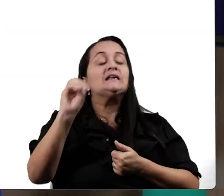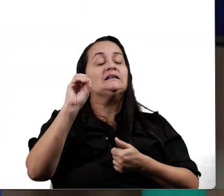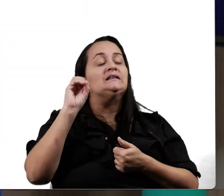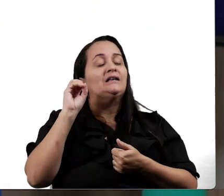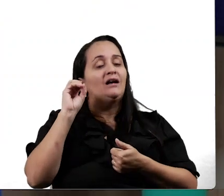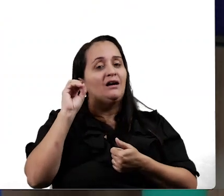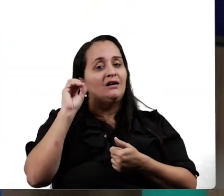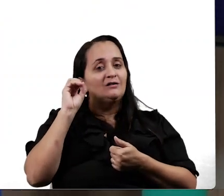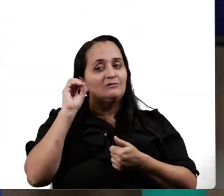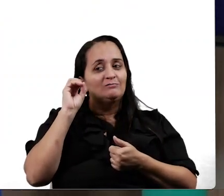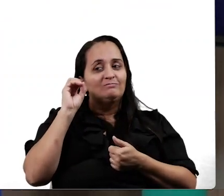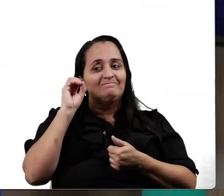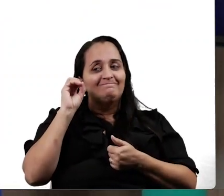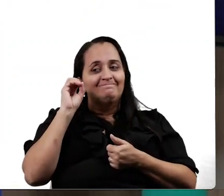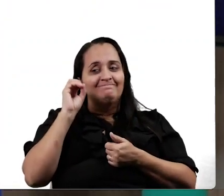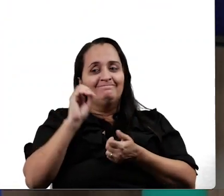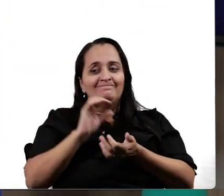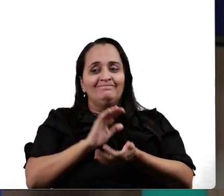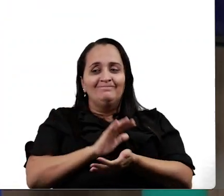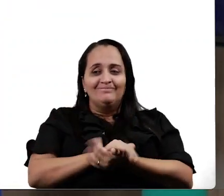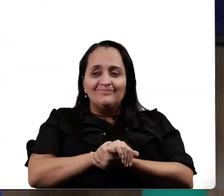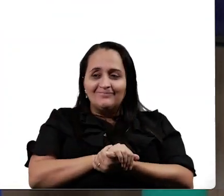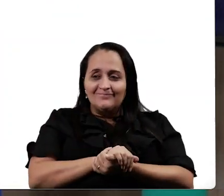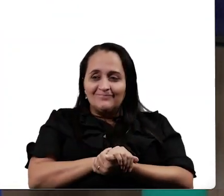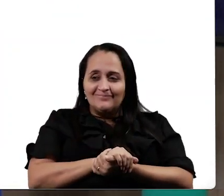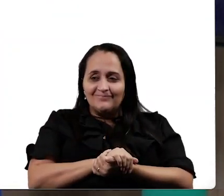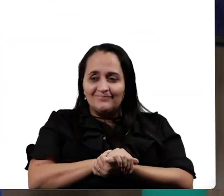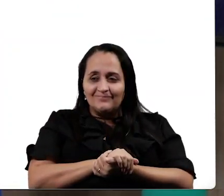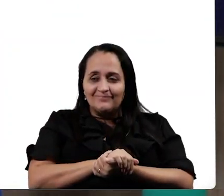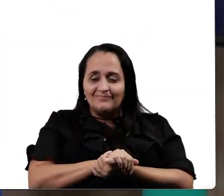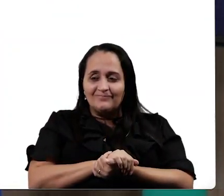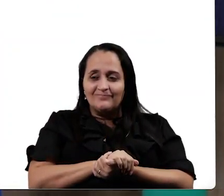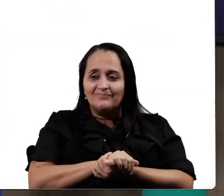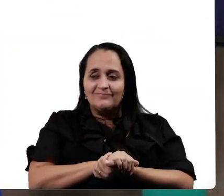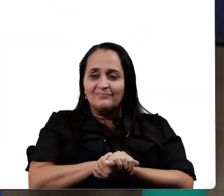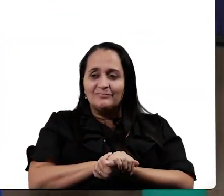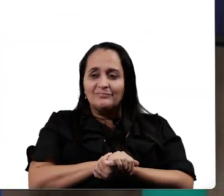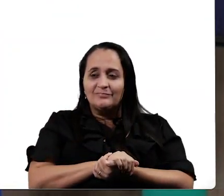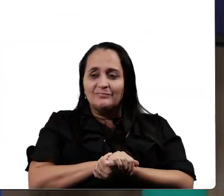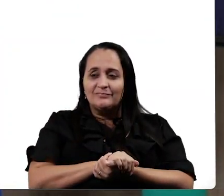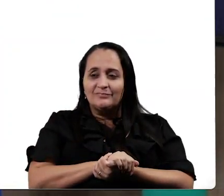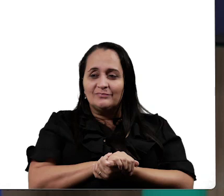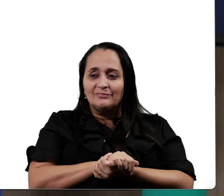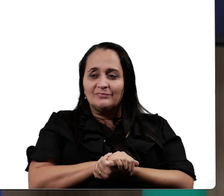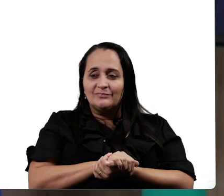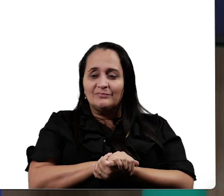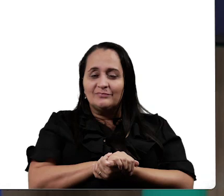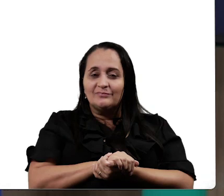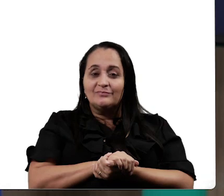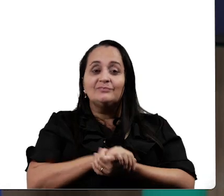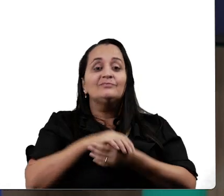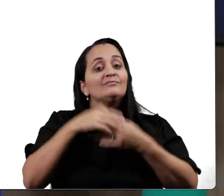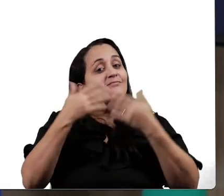30 se nós temos 30 Olha aqui que o nosso resultado Deu